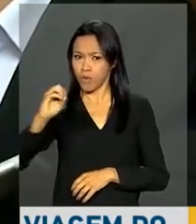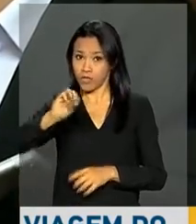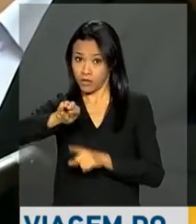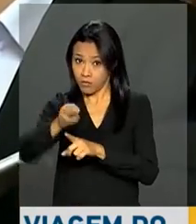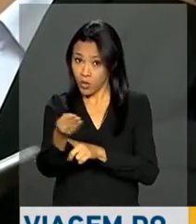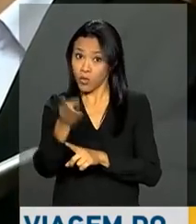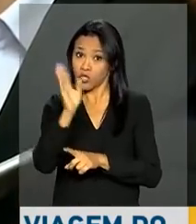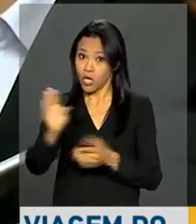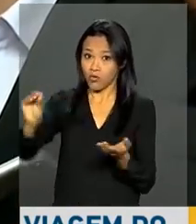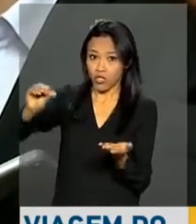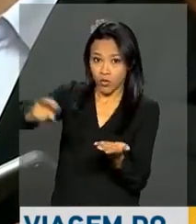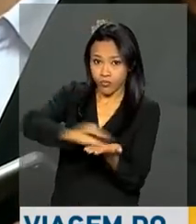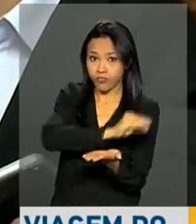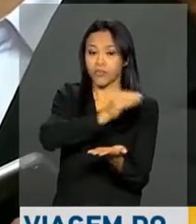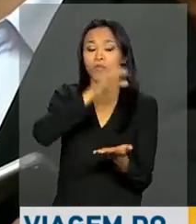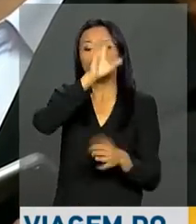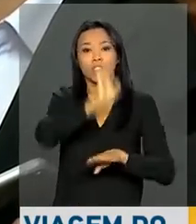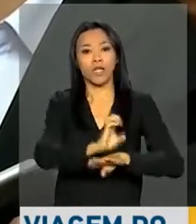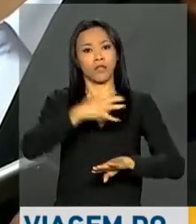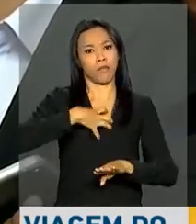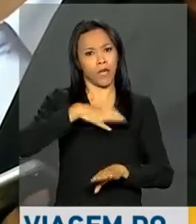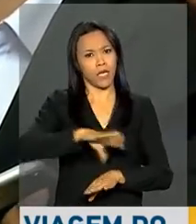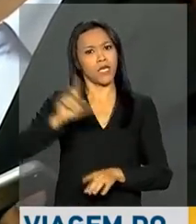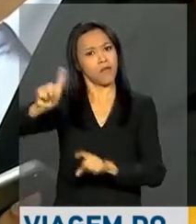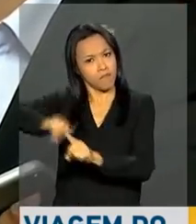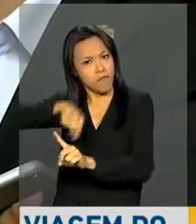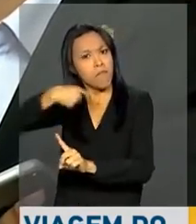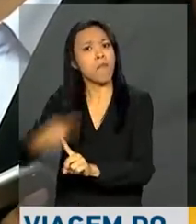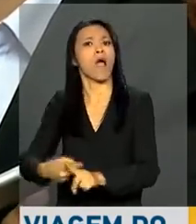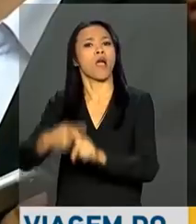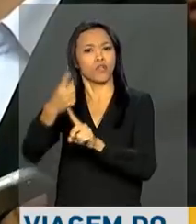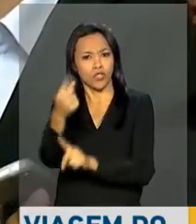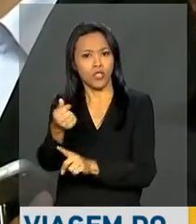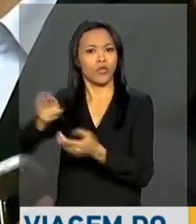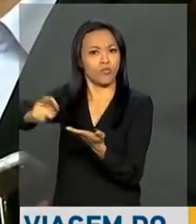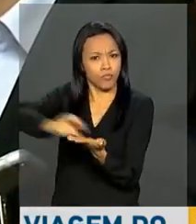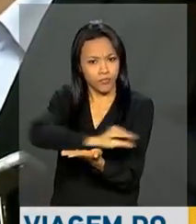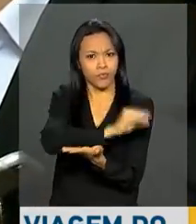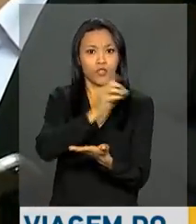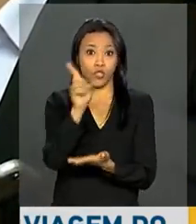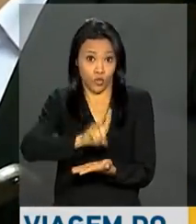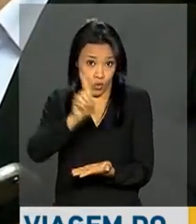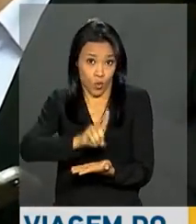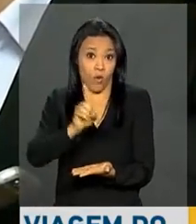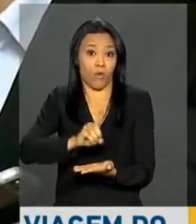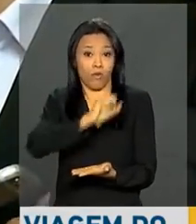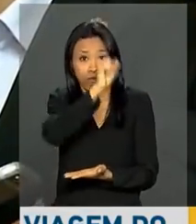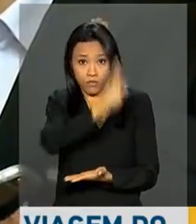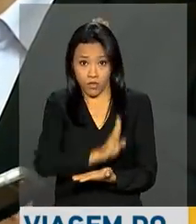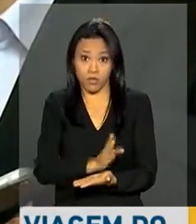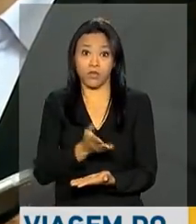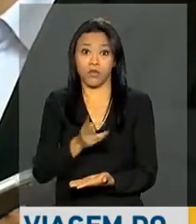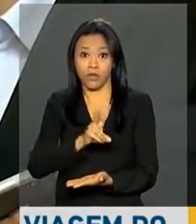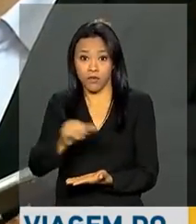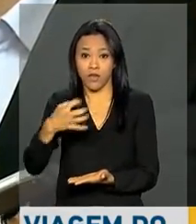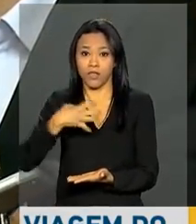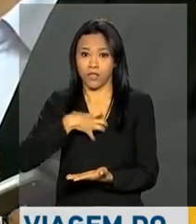na Bahia, vai investir mais 1 bilhão, foi isso que ele veio me dizer, de dólares, que ele vai investindo na Bahia.